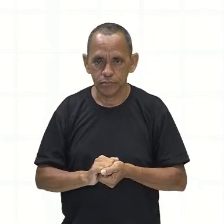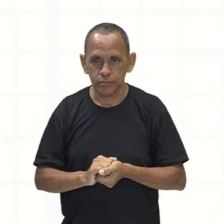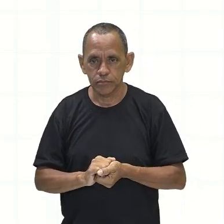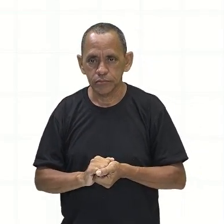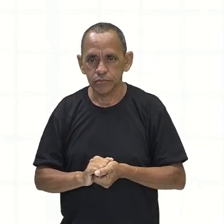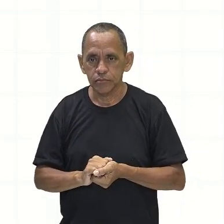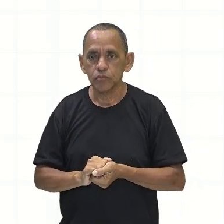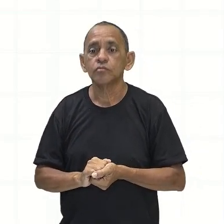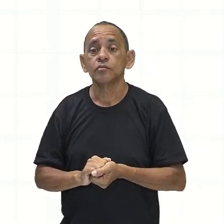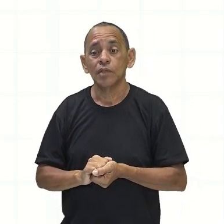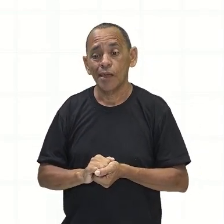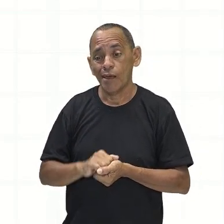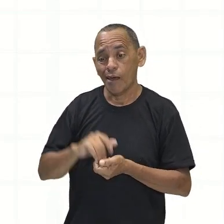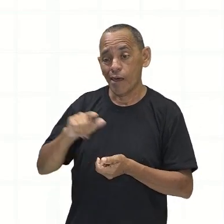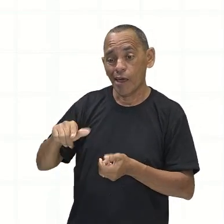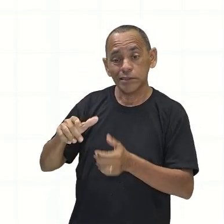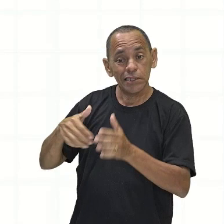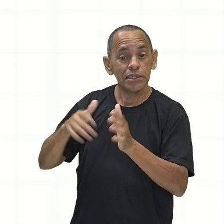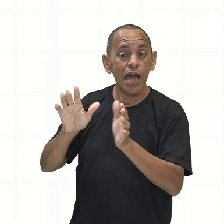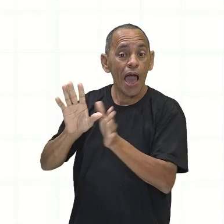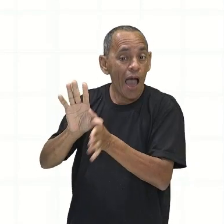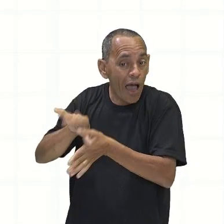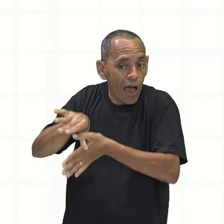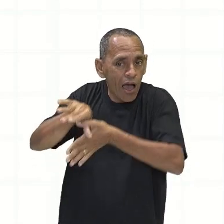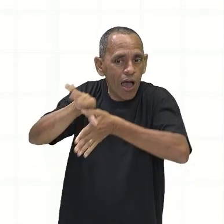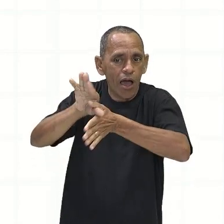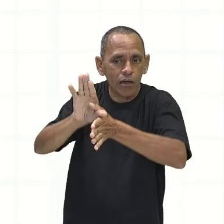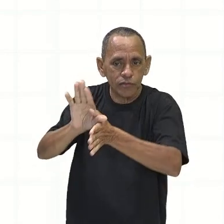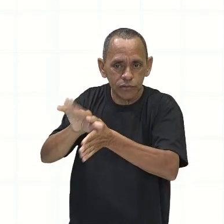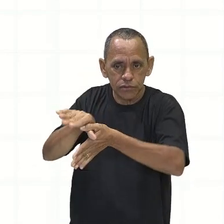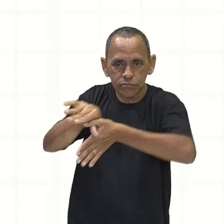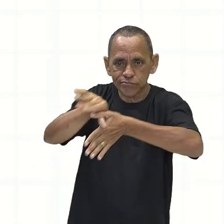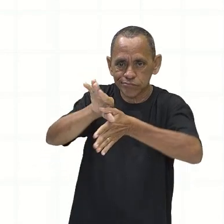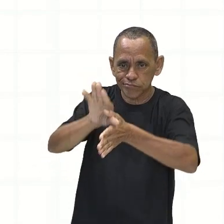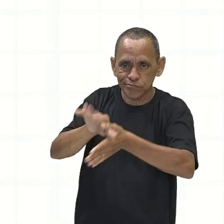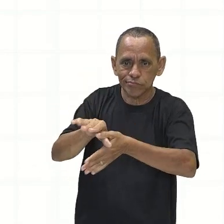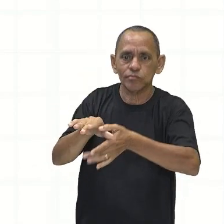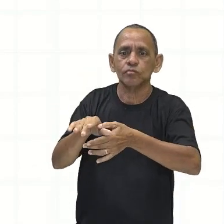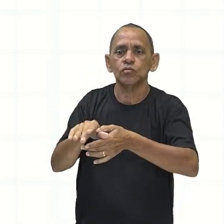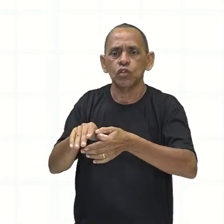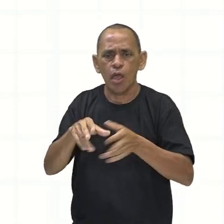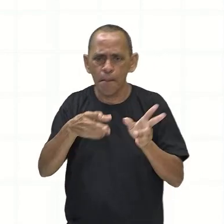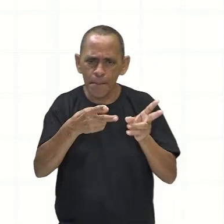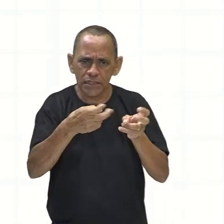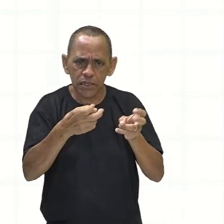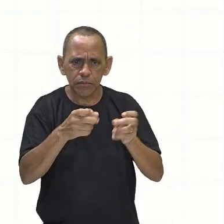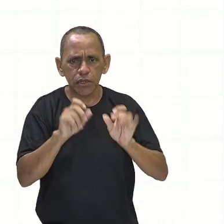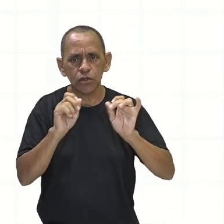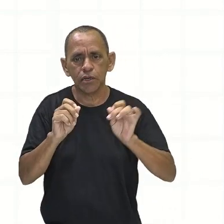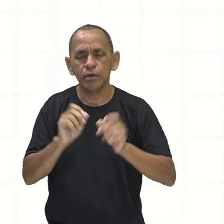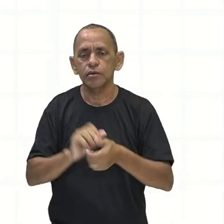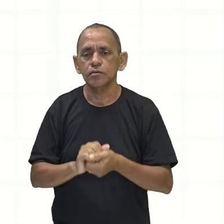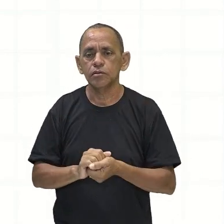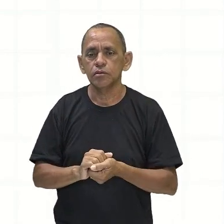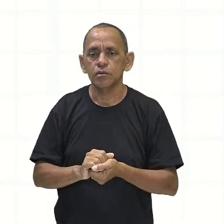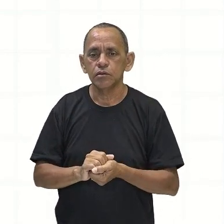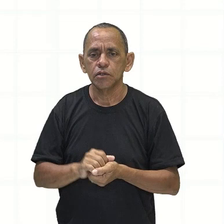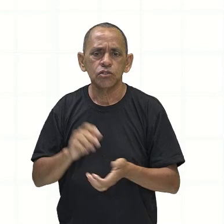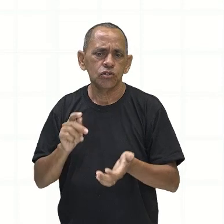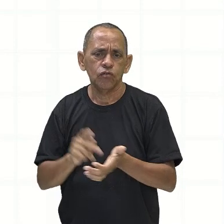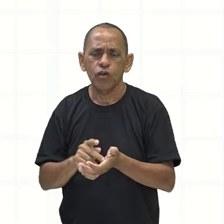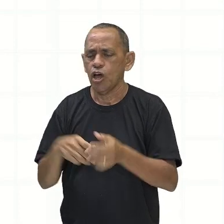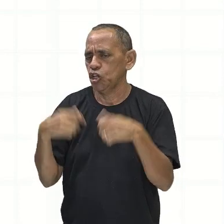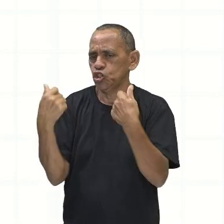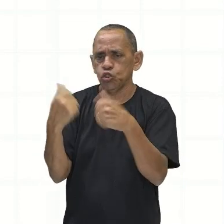aves, essas, elas, as aves, essas aves. Olha aí, notaram? Ao invés de repetir novamente aves,